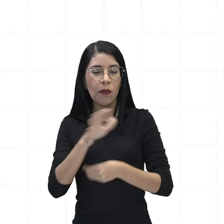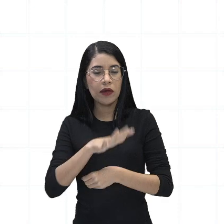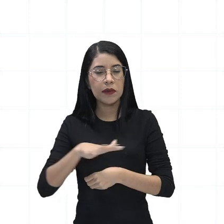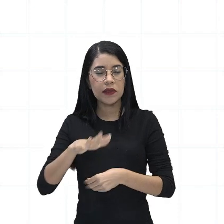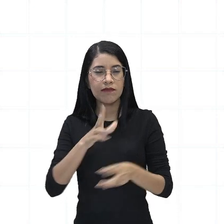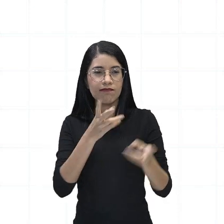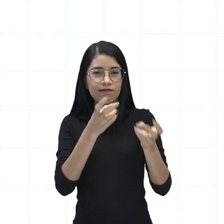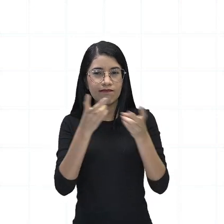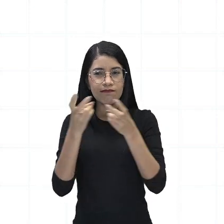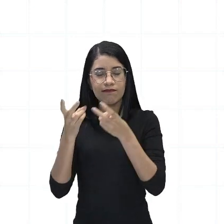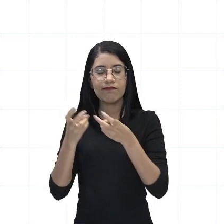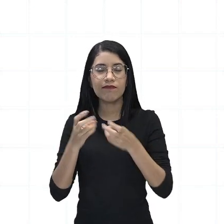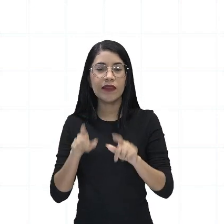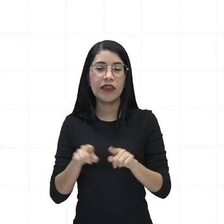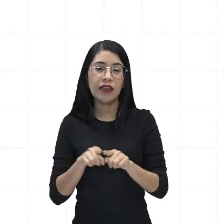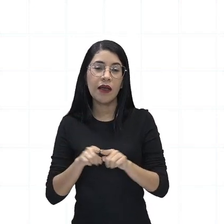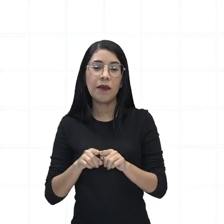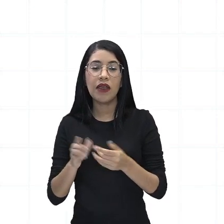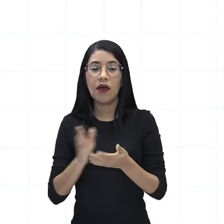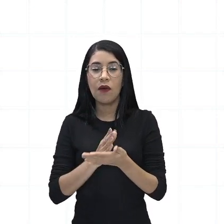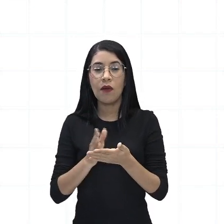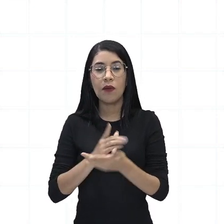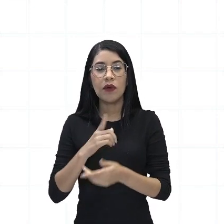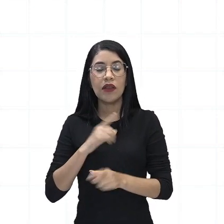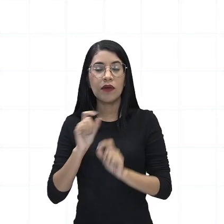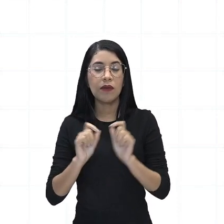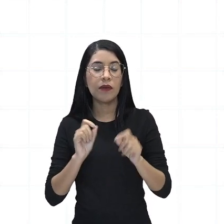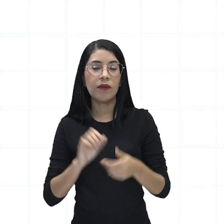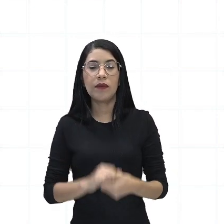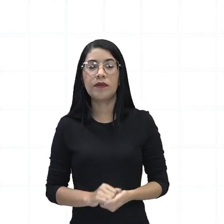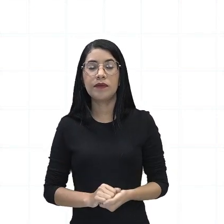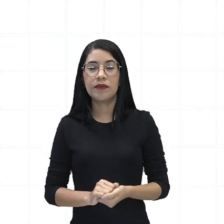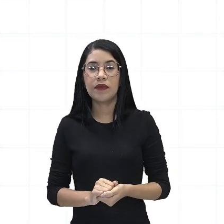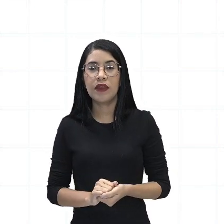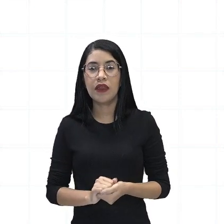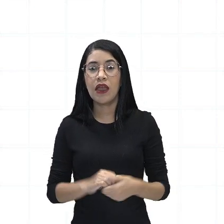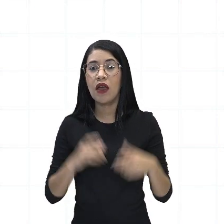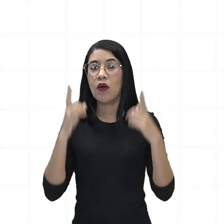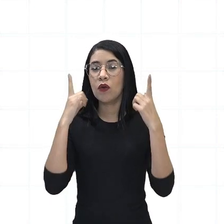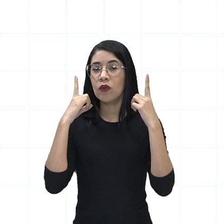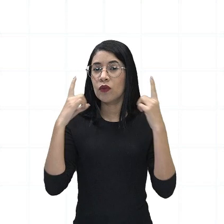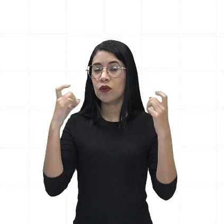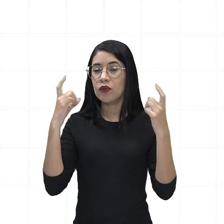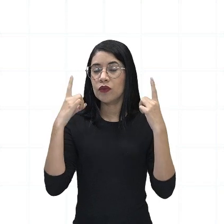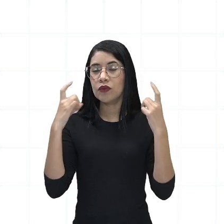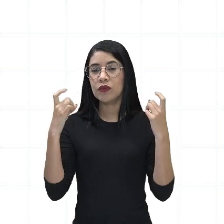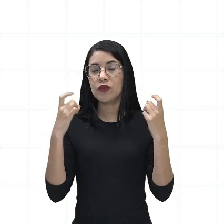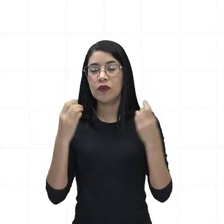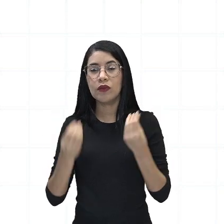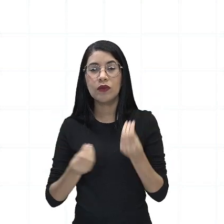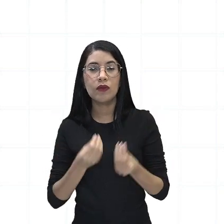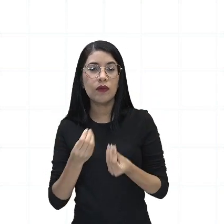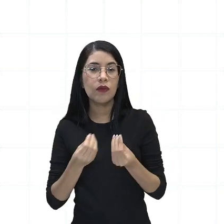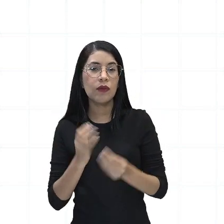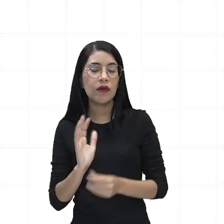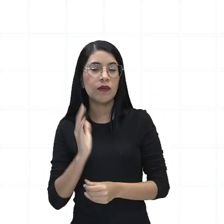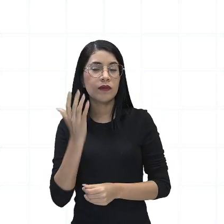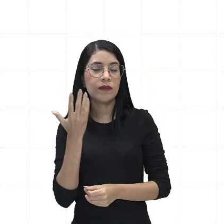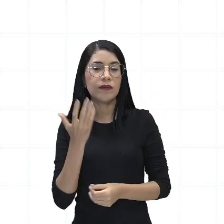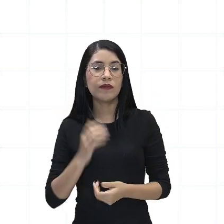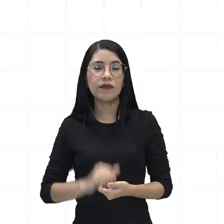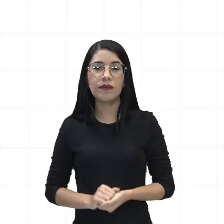efeitos especiais no teatro incluem, olha só, efeito de som. O que é isso, esses